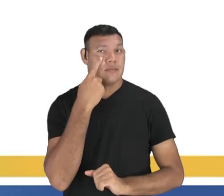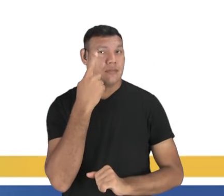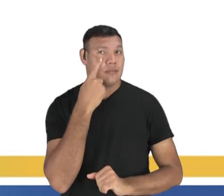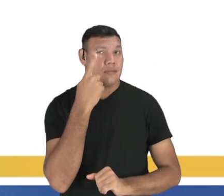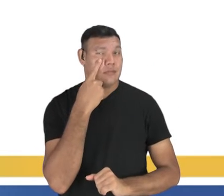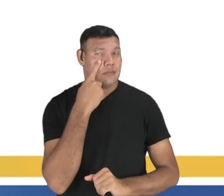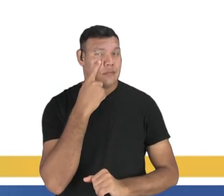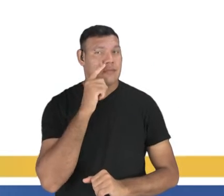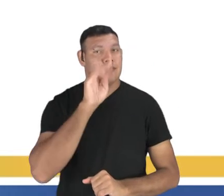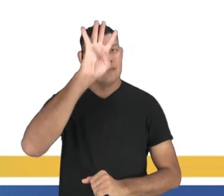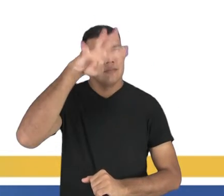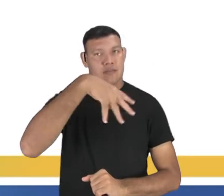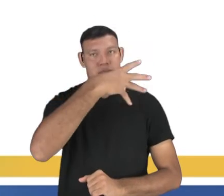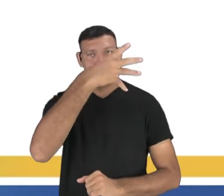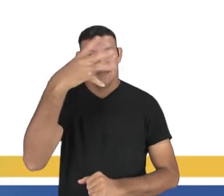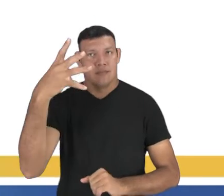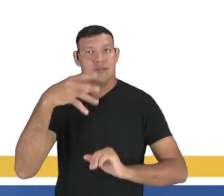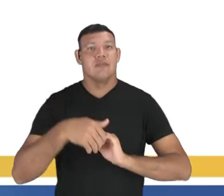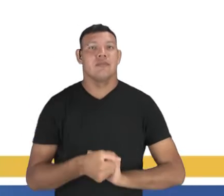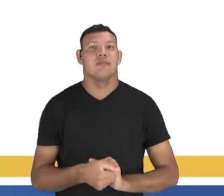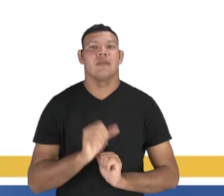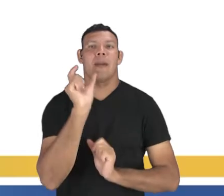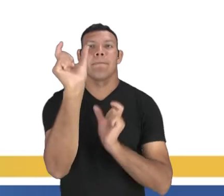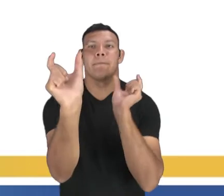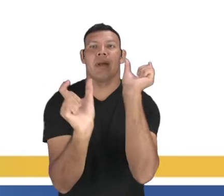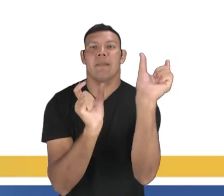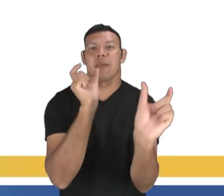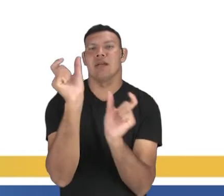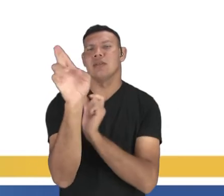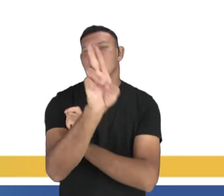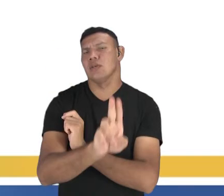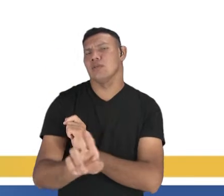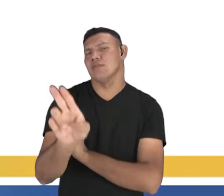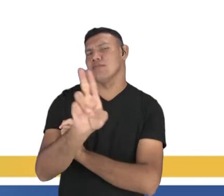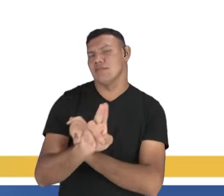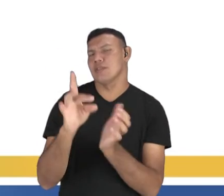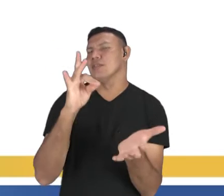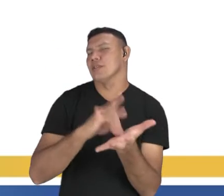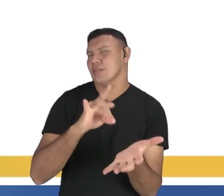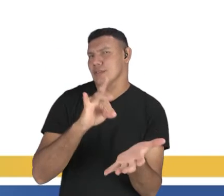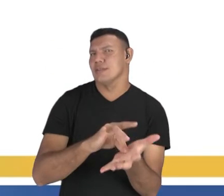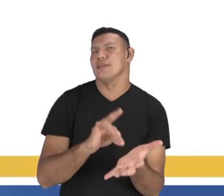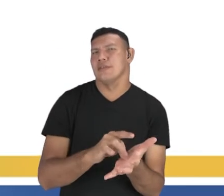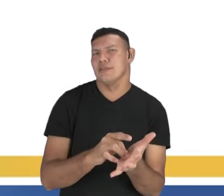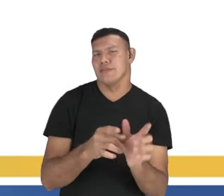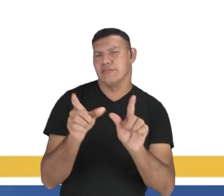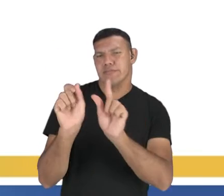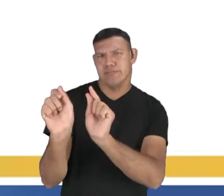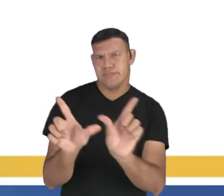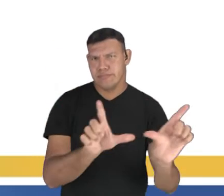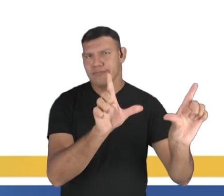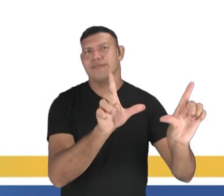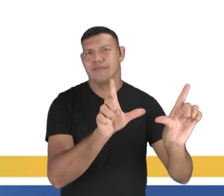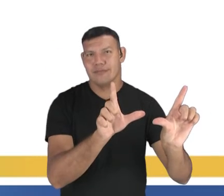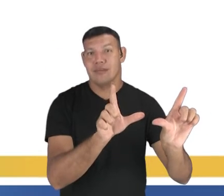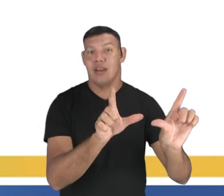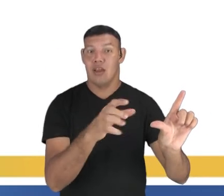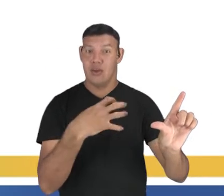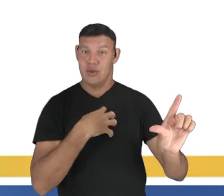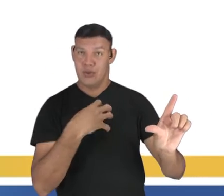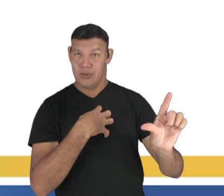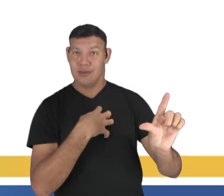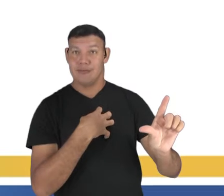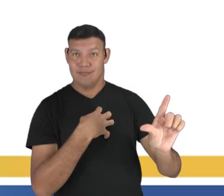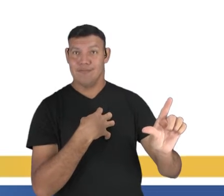as palavras em si que você pode utilizar. Lá no slide anterior, você tem a